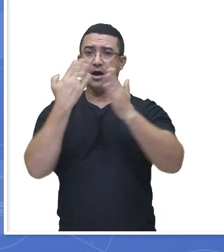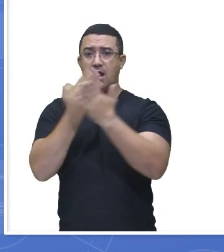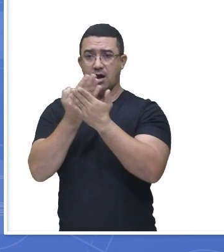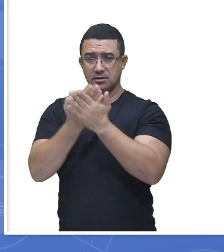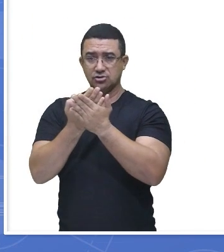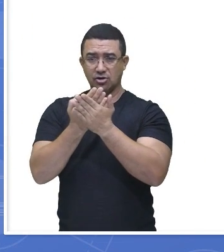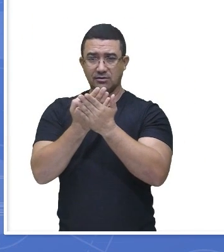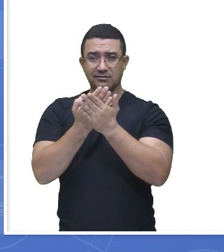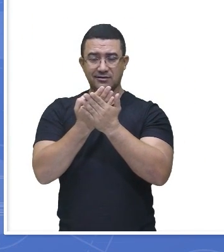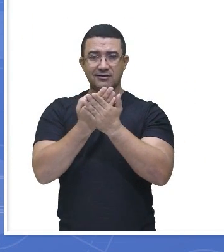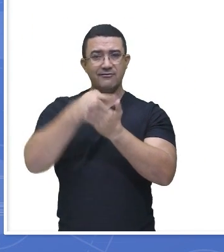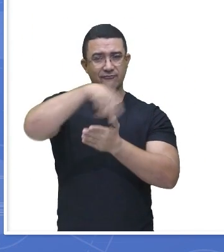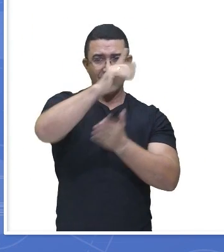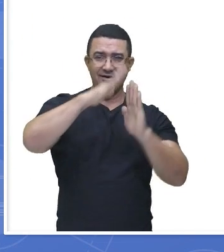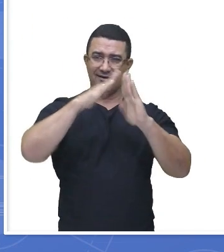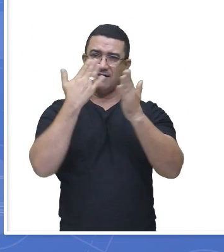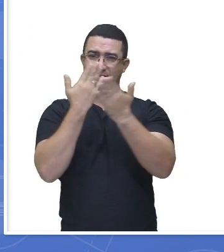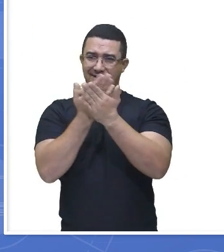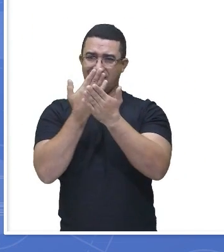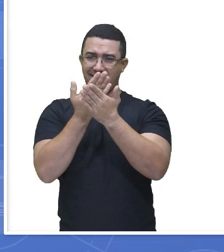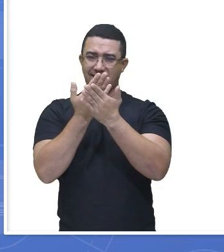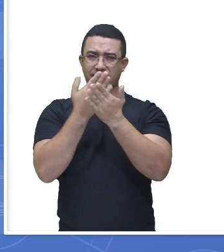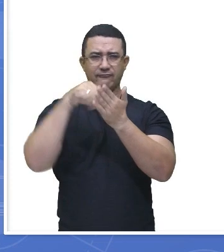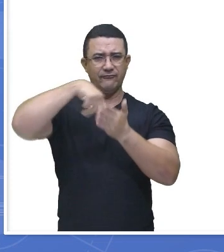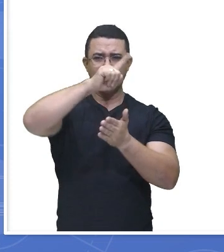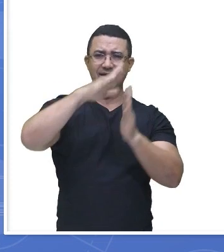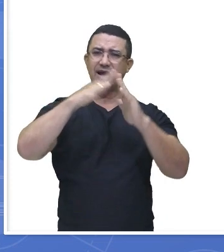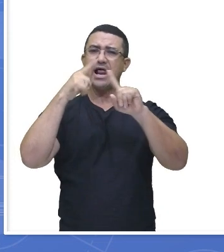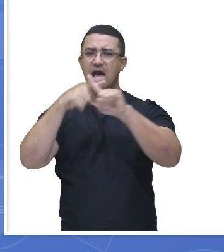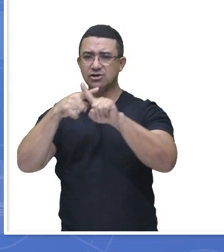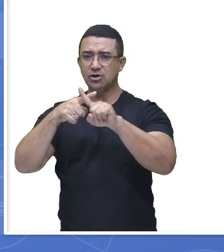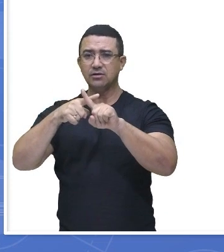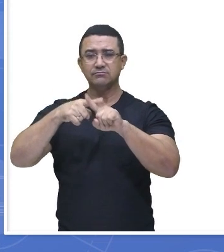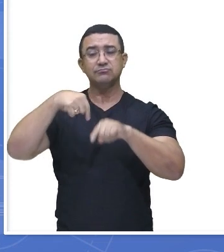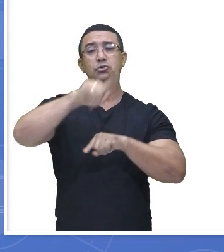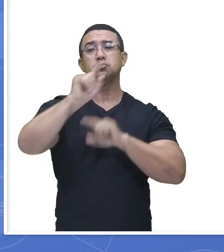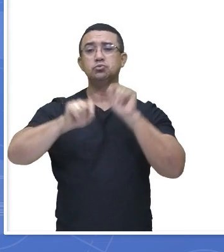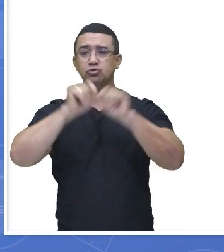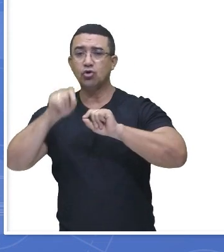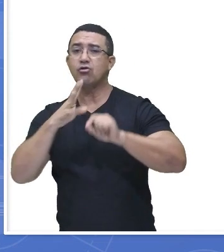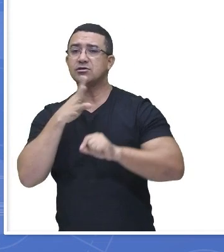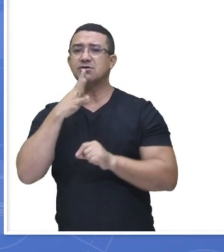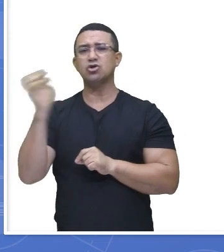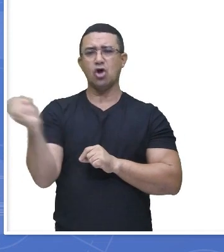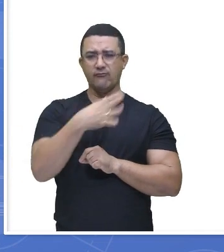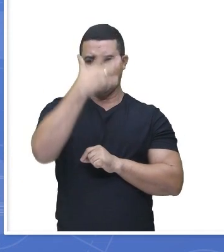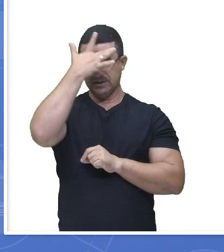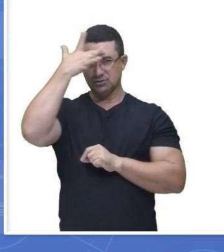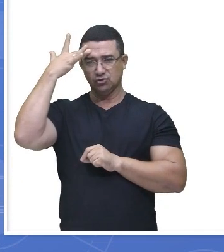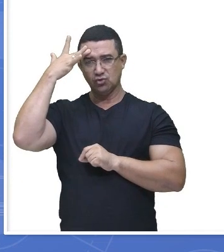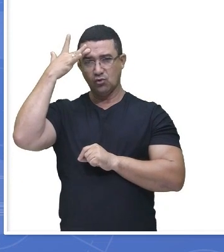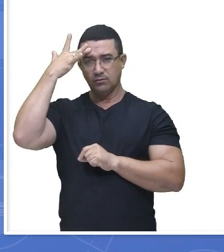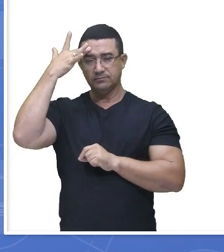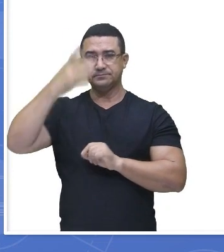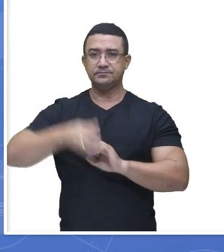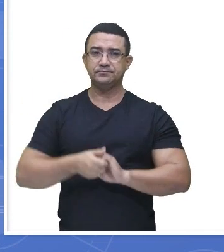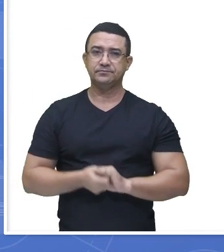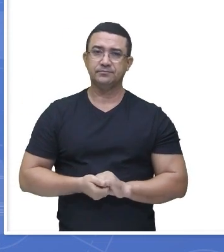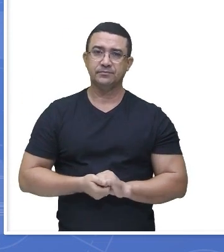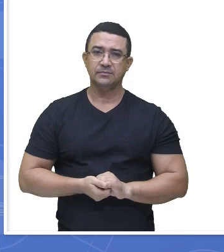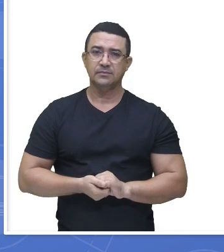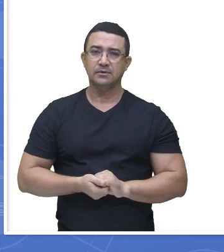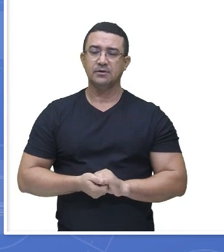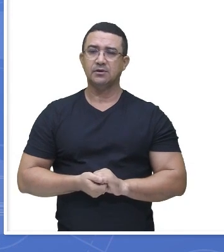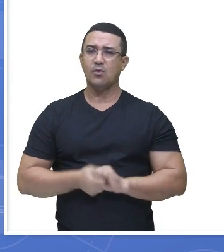também, conhecia, e lá na igreja ela conhecia novas pessoas, quer dizer, esse ato, né, de ir